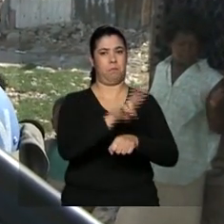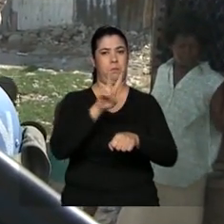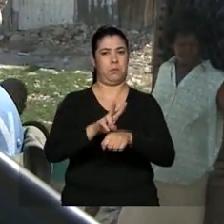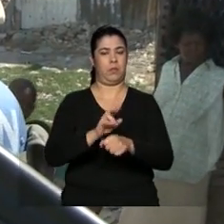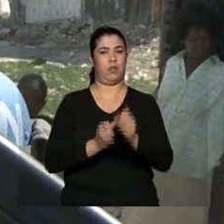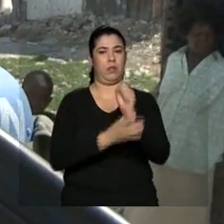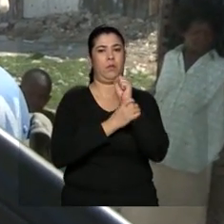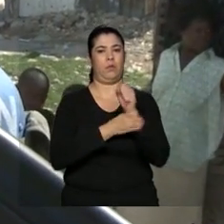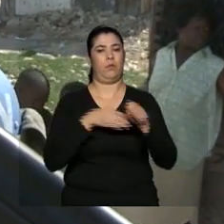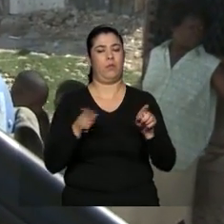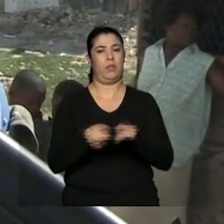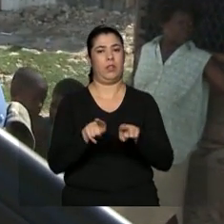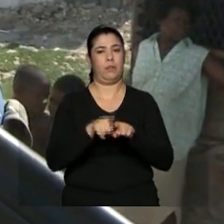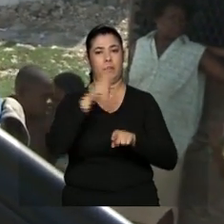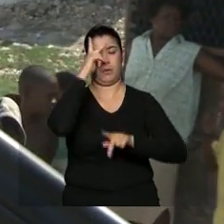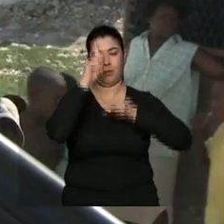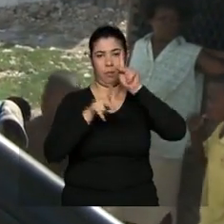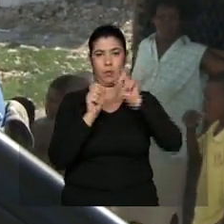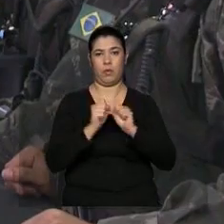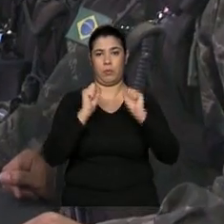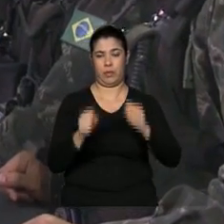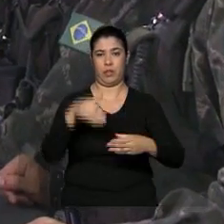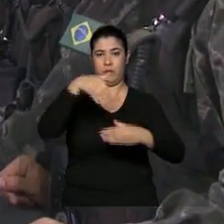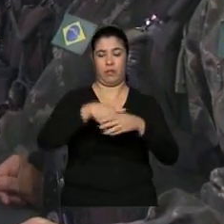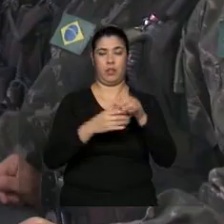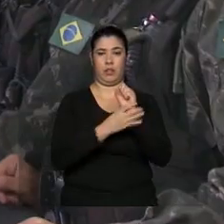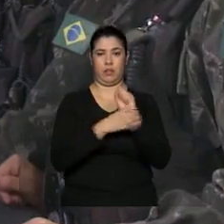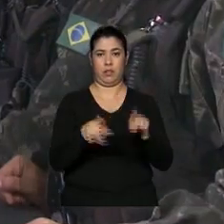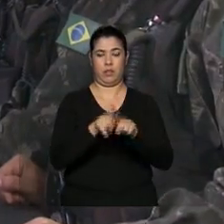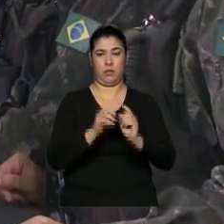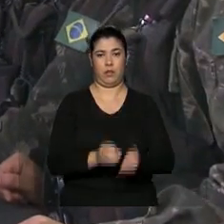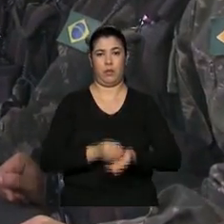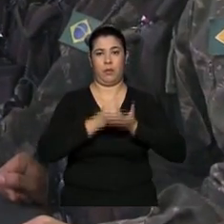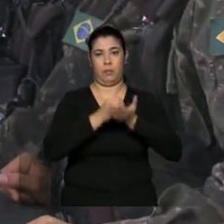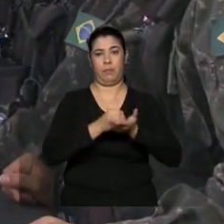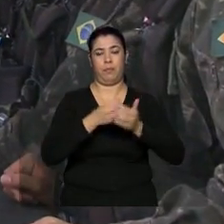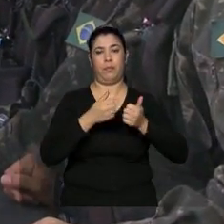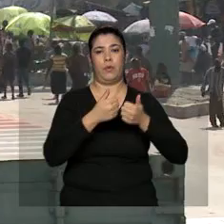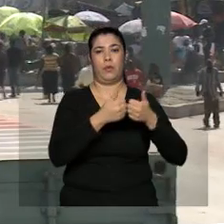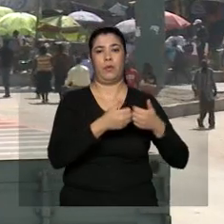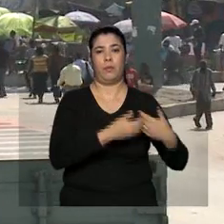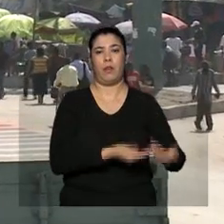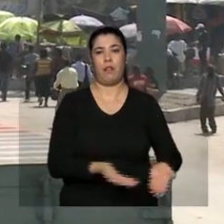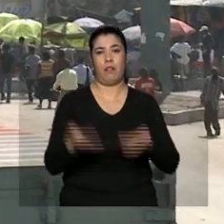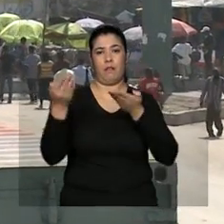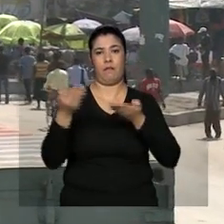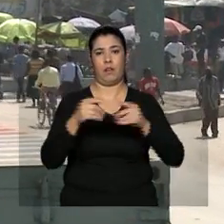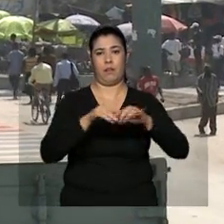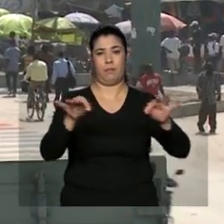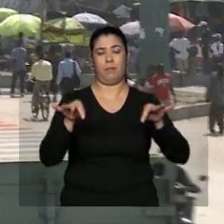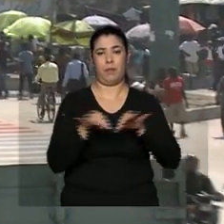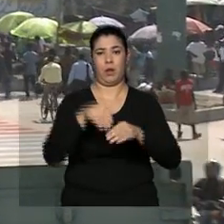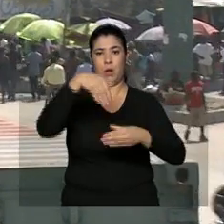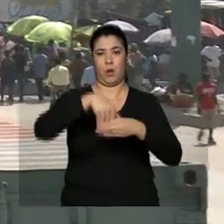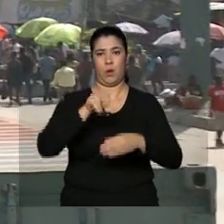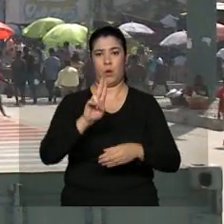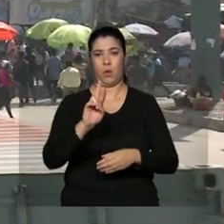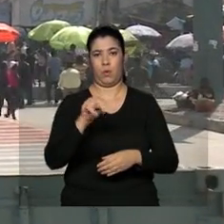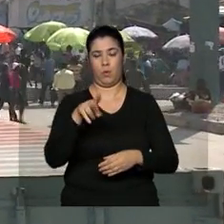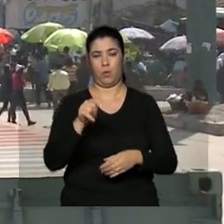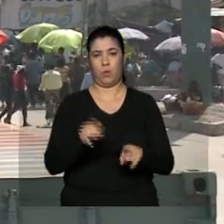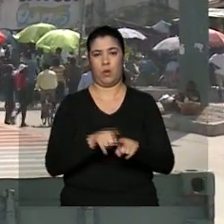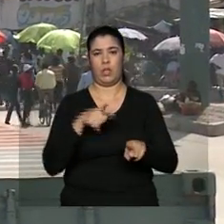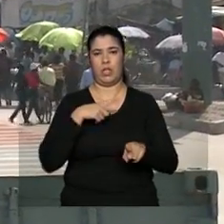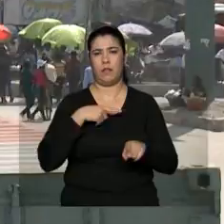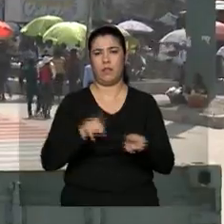e o acesso da população aos locais de votação e deram apoio no transporte de urnas. Depois do terremoto que atingiu o país em